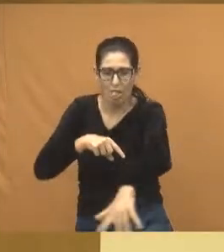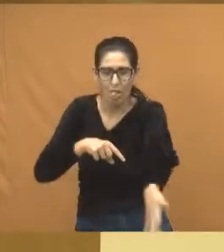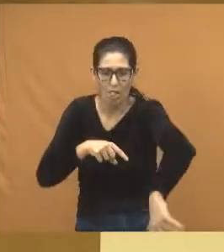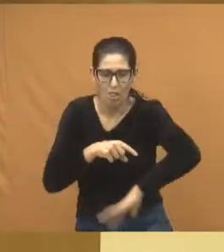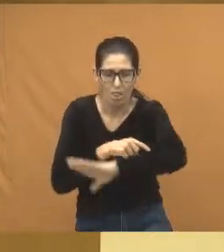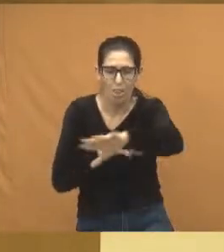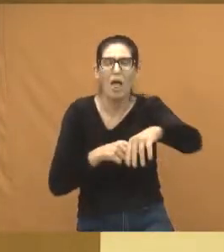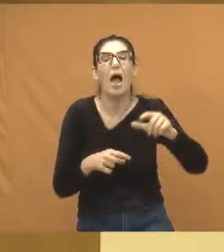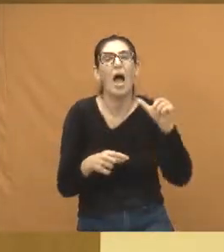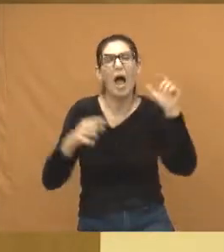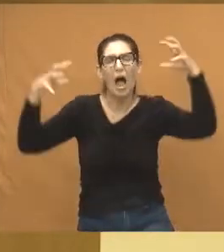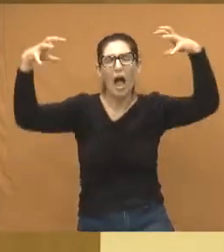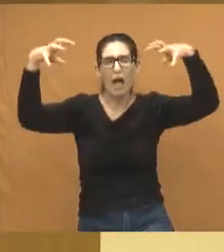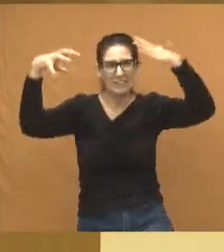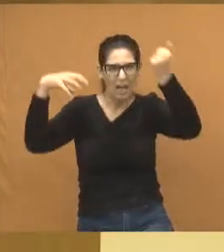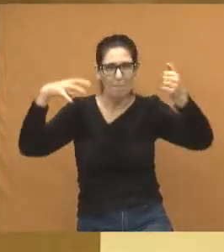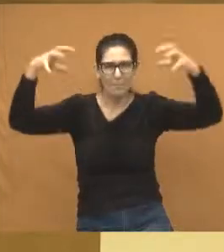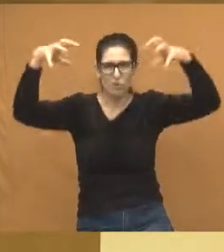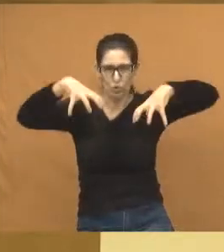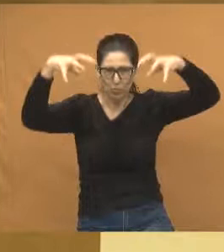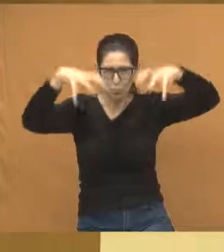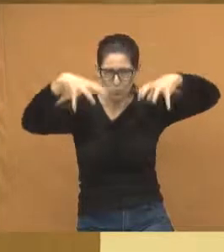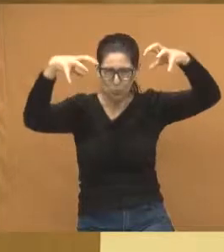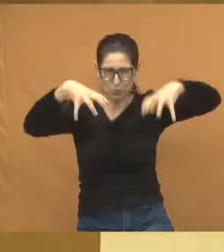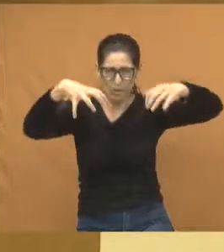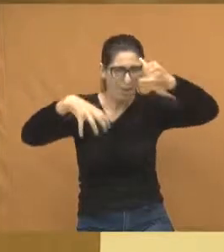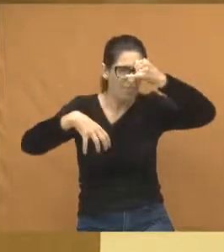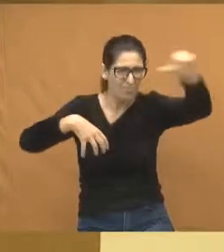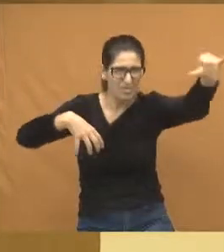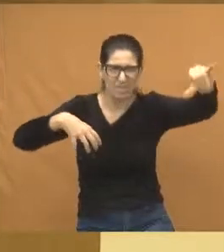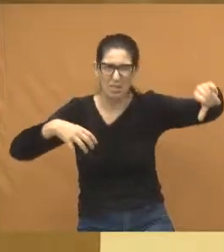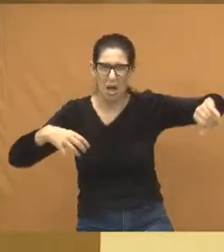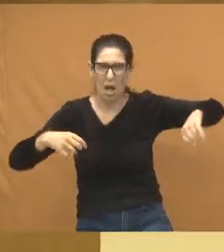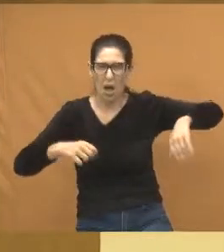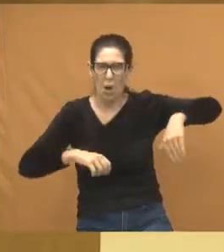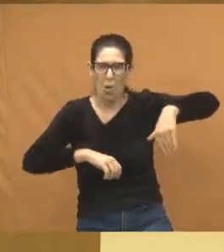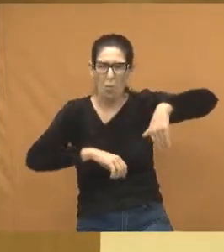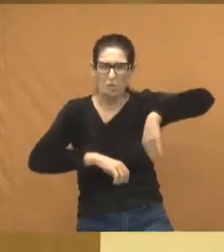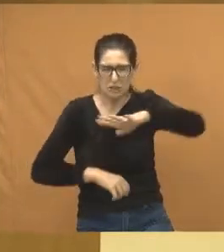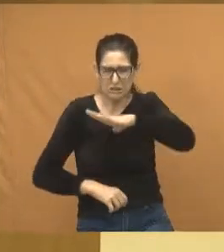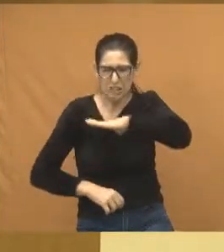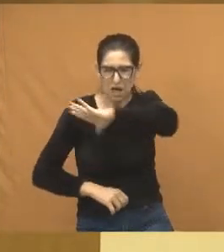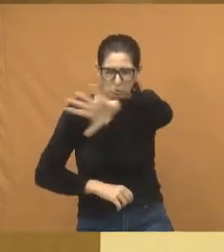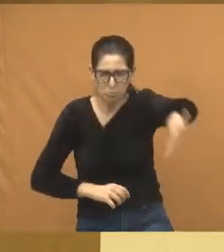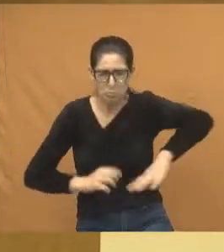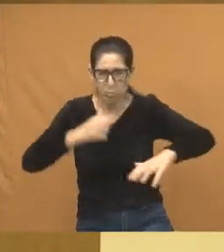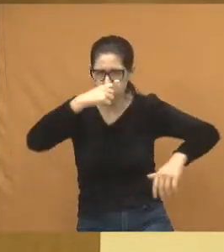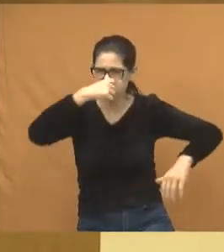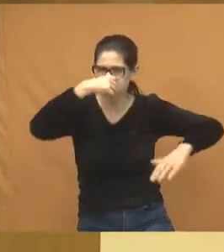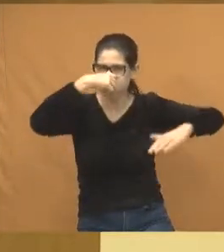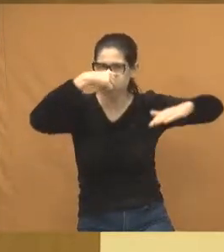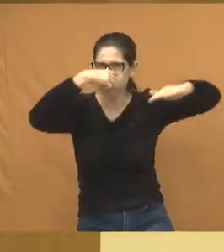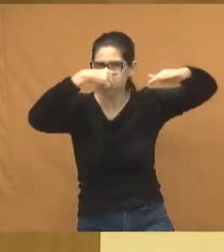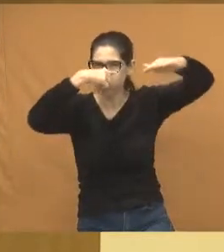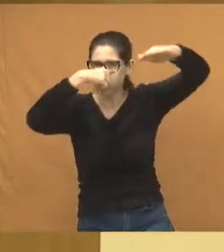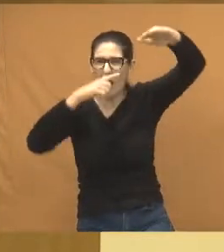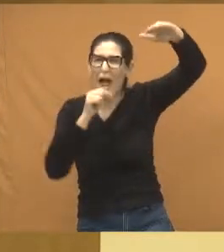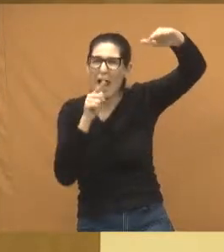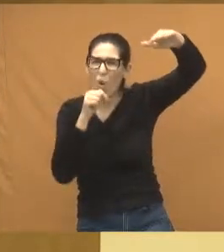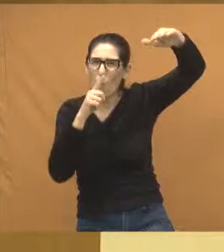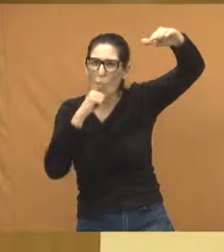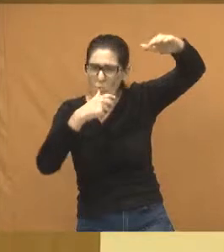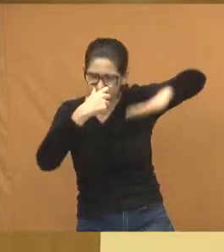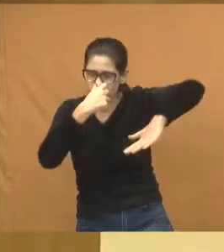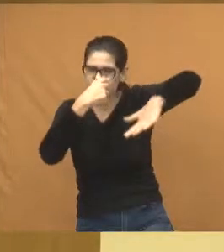aqui na parte mais baixa da cidade, onde envolve ali Vila Pinheiro, Hospital Alvorada, enfim, aquele entorno ali da rua Minas Gerais,